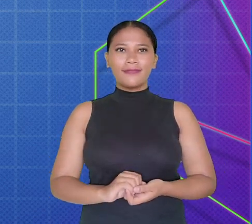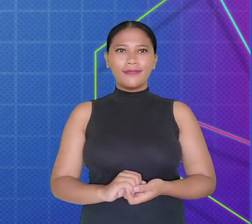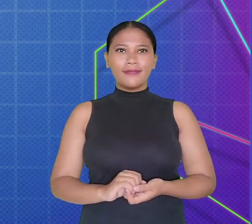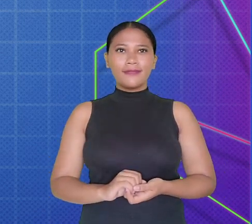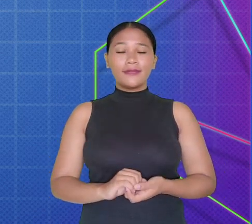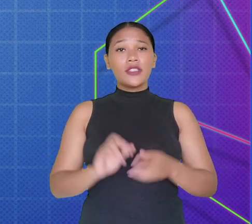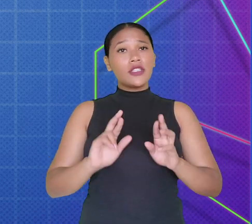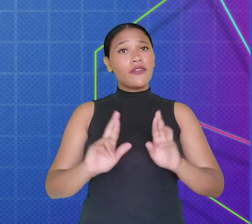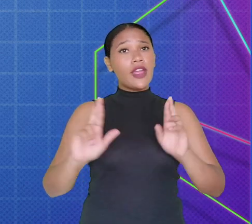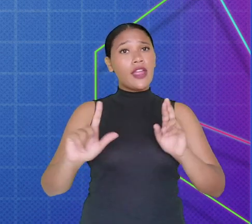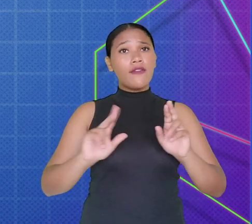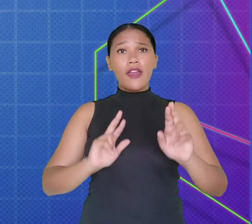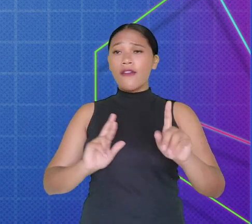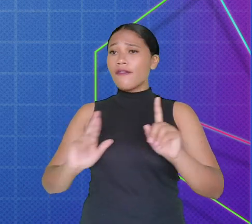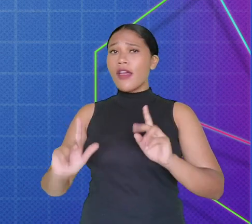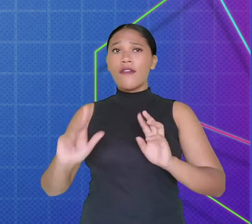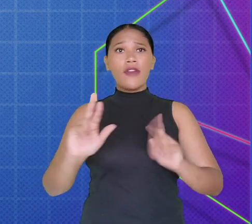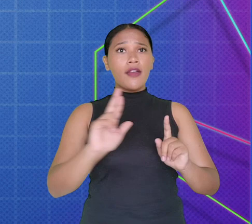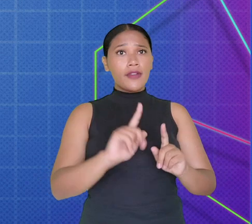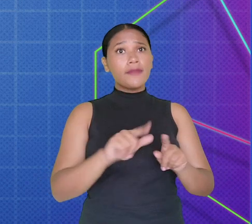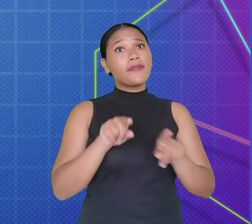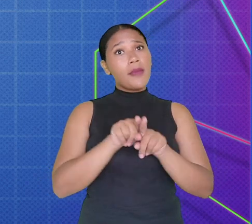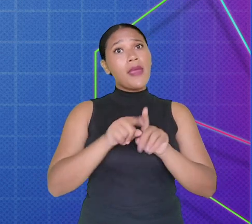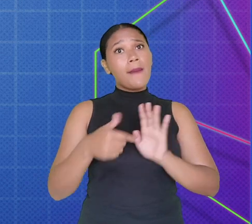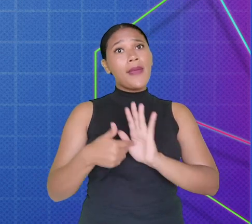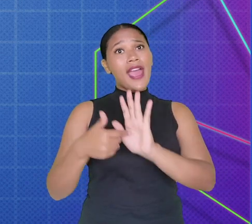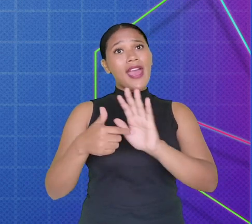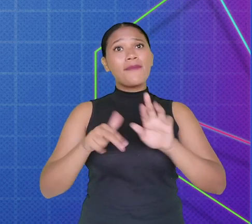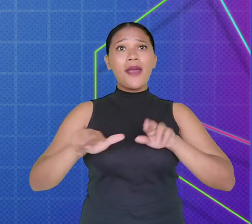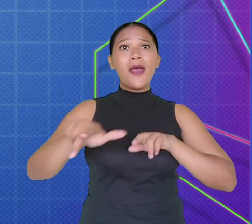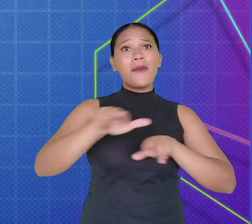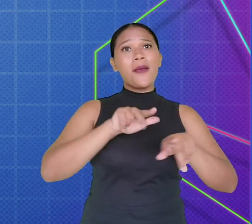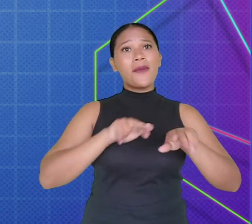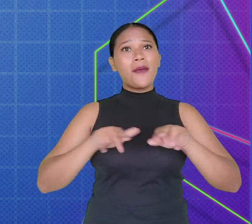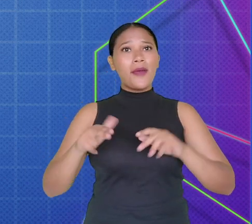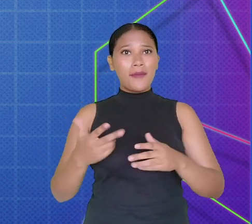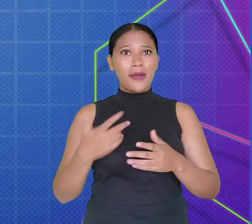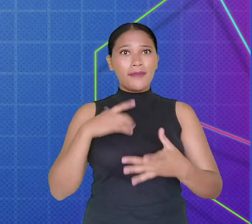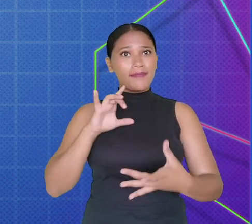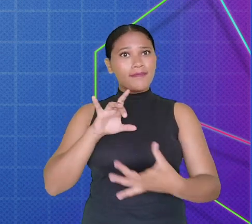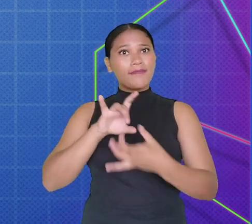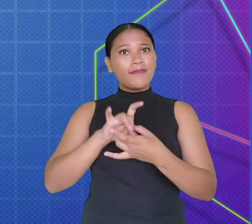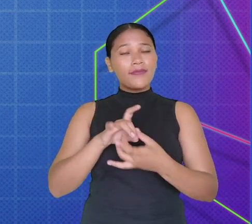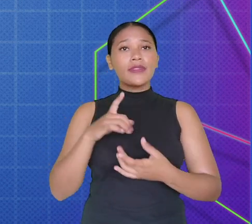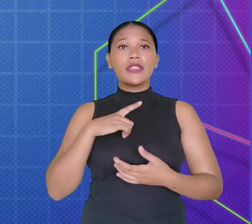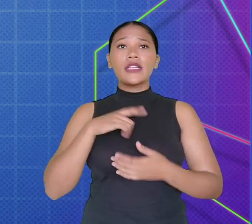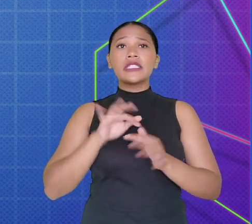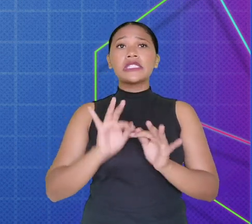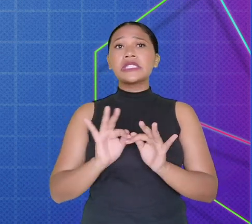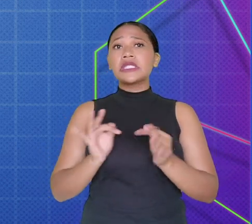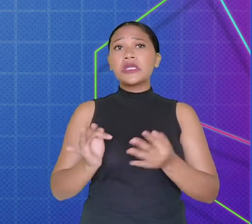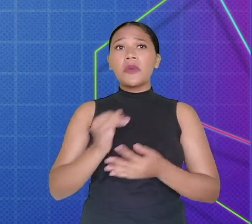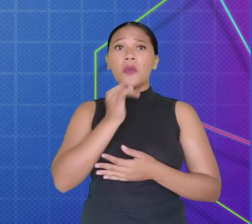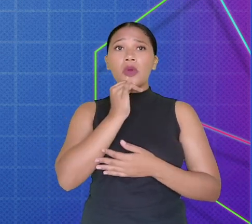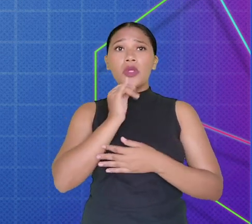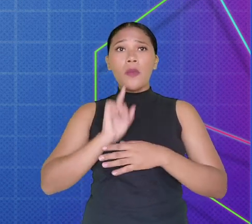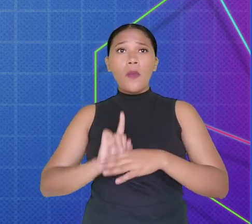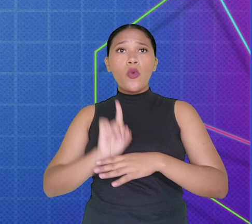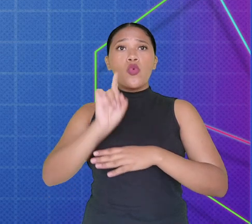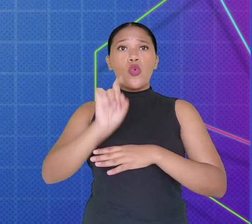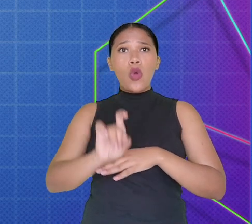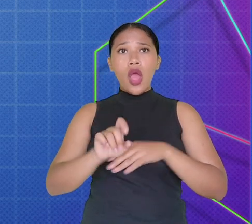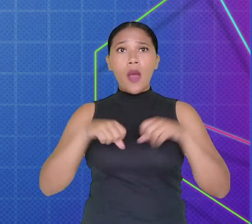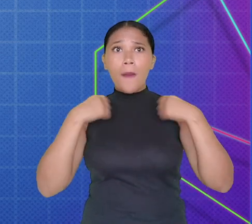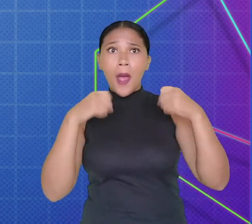e envolvente. Diferentes jogos apresentam diferentes mecânicas de interação, e isso pode variar desde simples ações